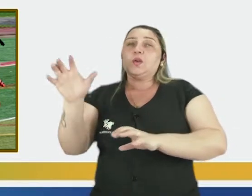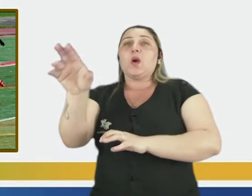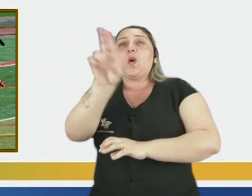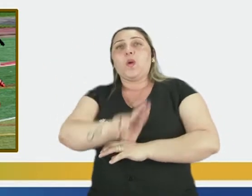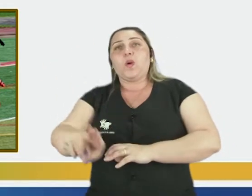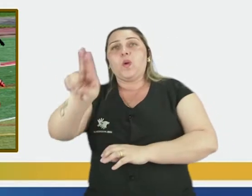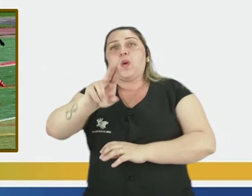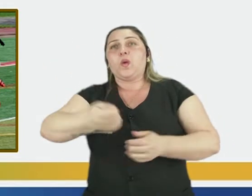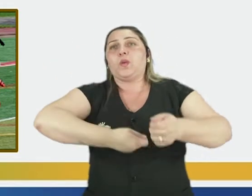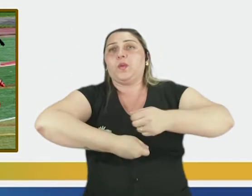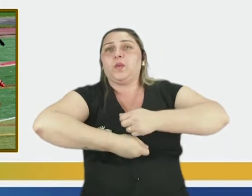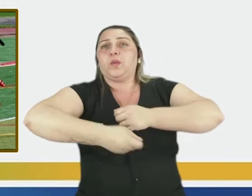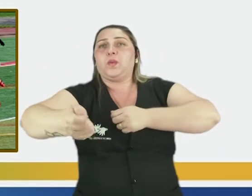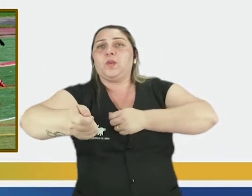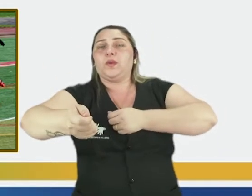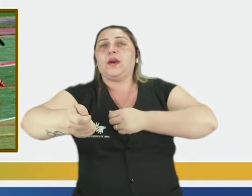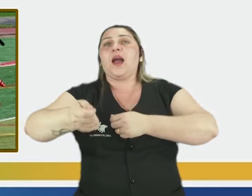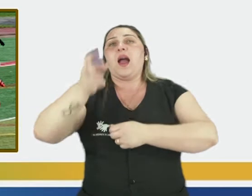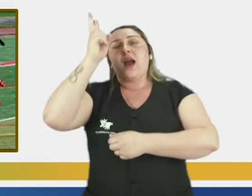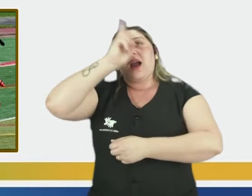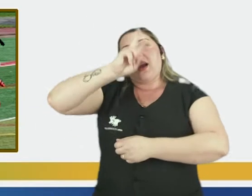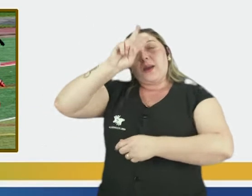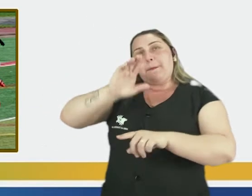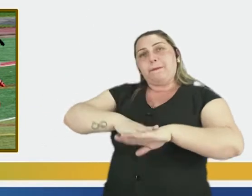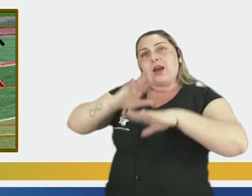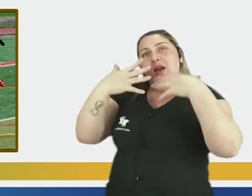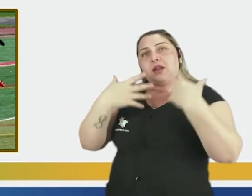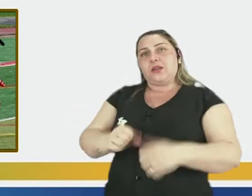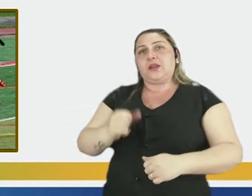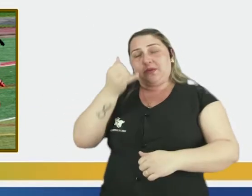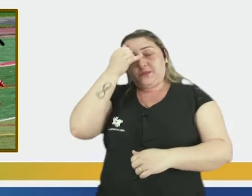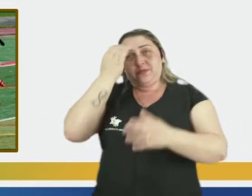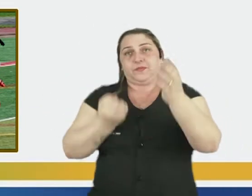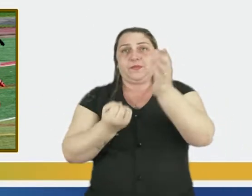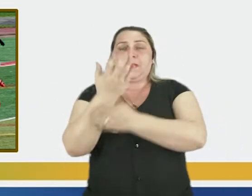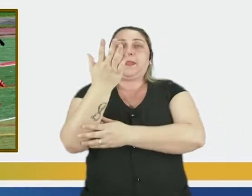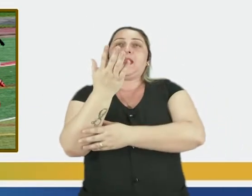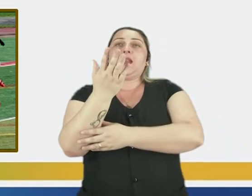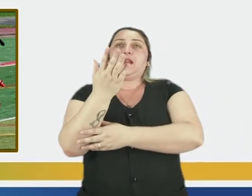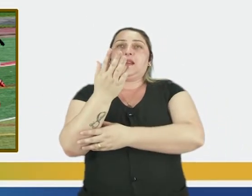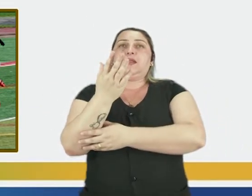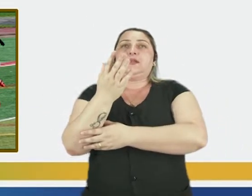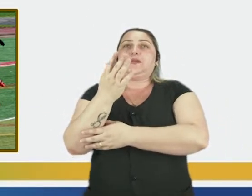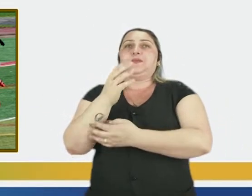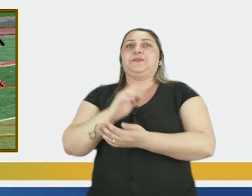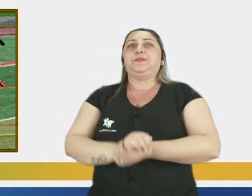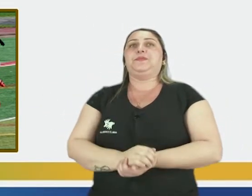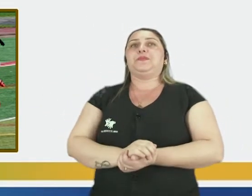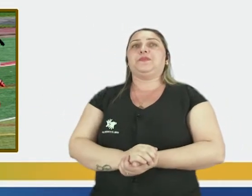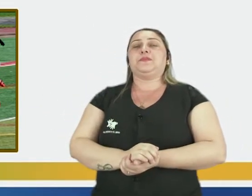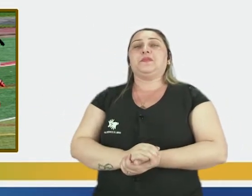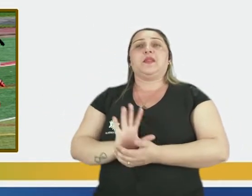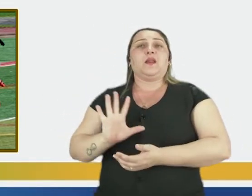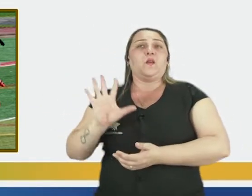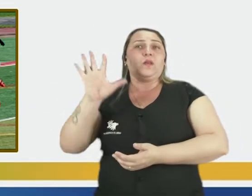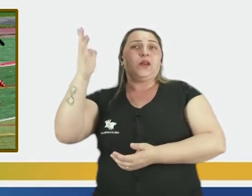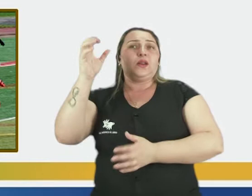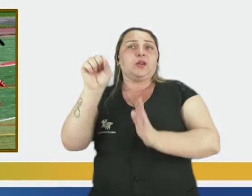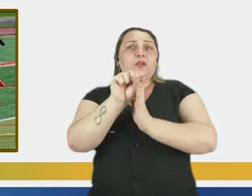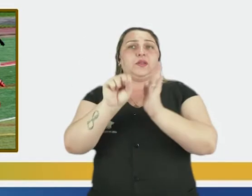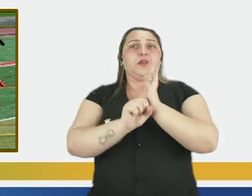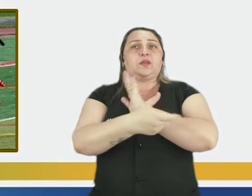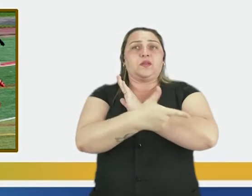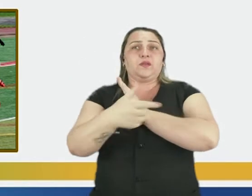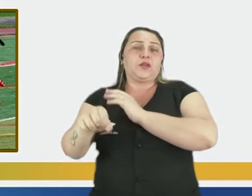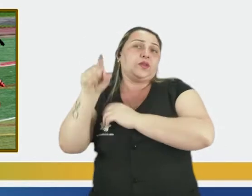utiliza discos, né? A história mais aceita para o surgimento do disco do frisbee aponta que tem acontecido no século